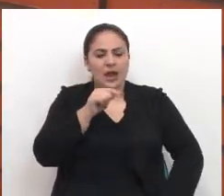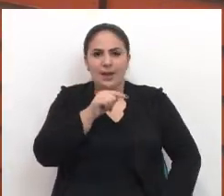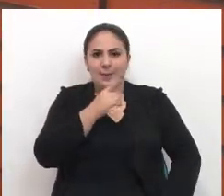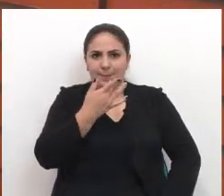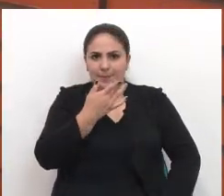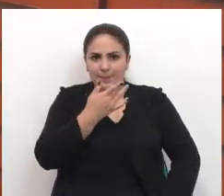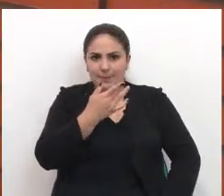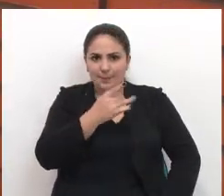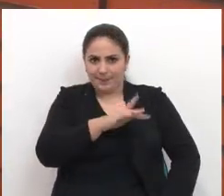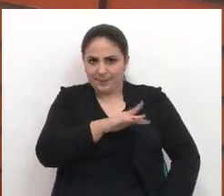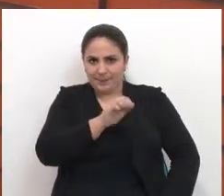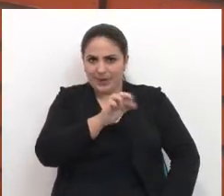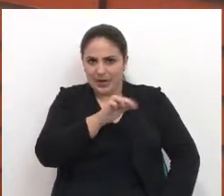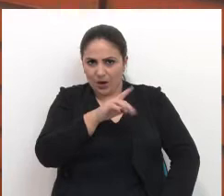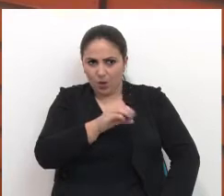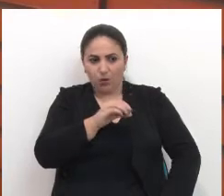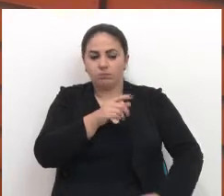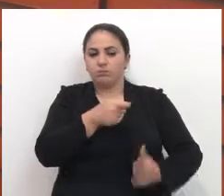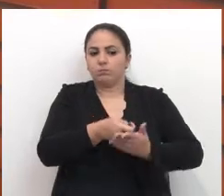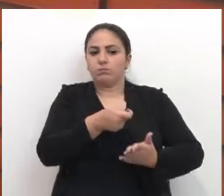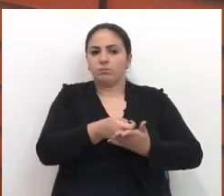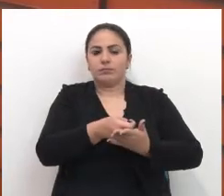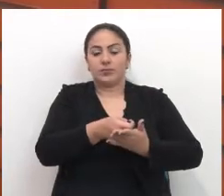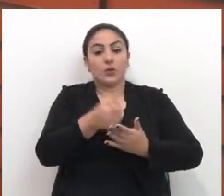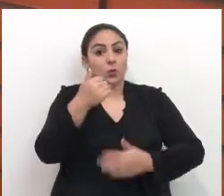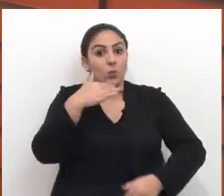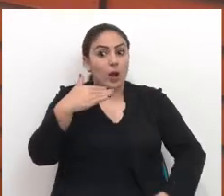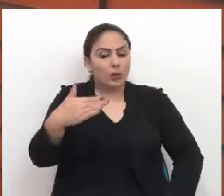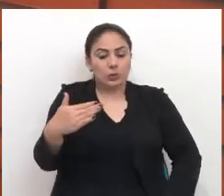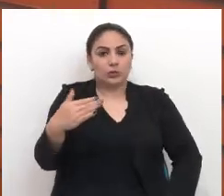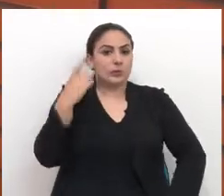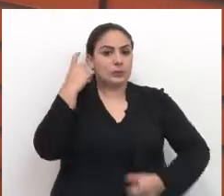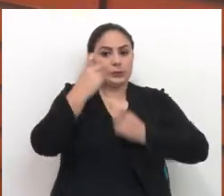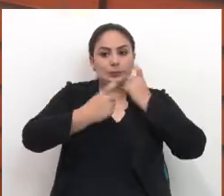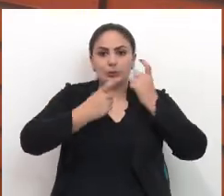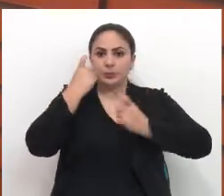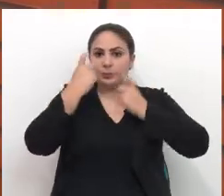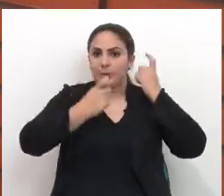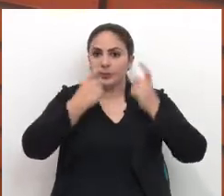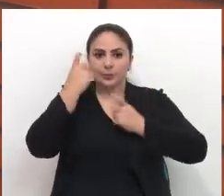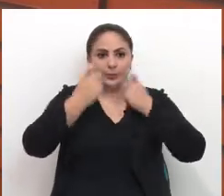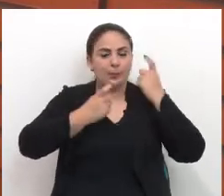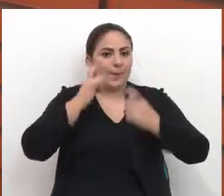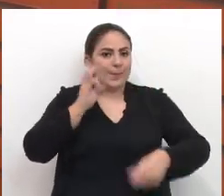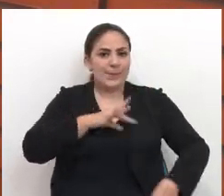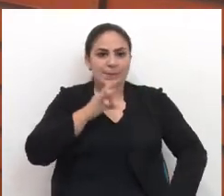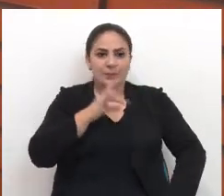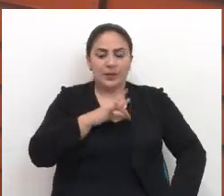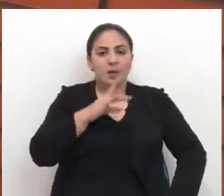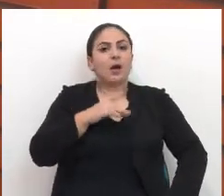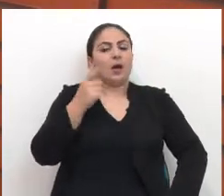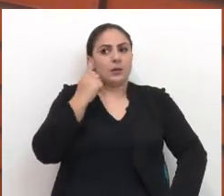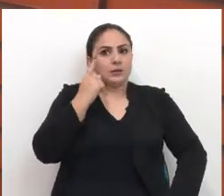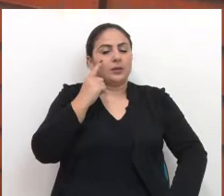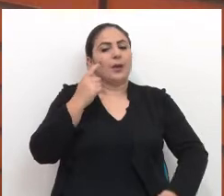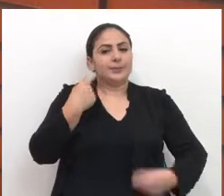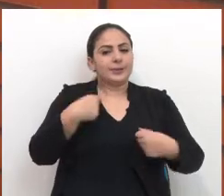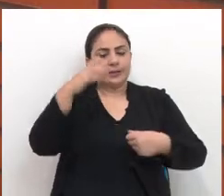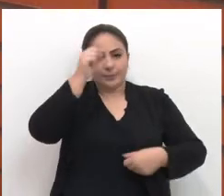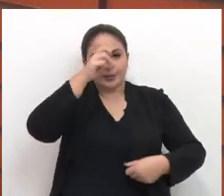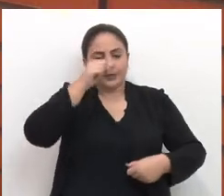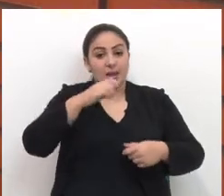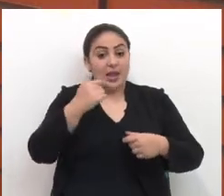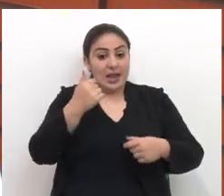exigia muito. Então os alunos já vinham com essa preocupação e se sujeitava